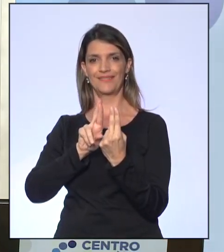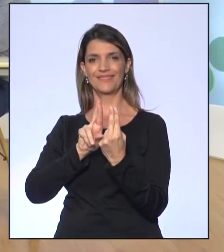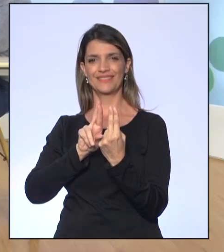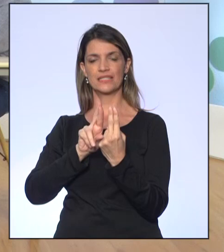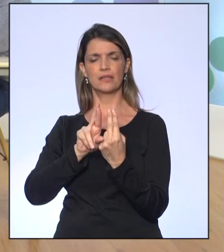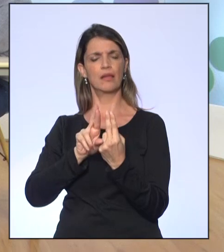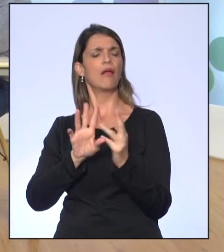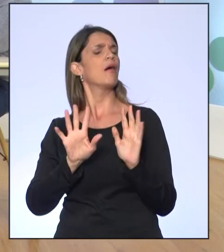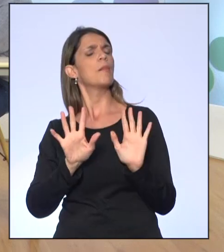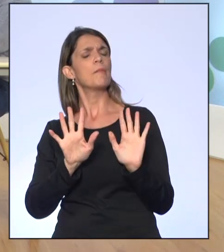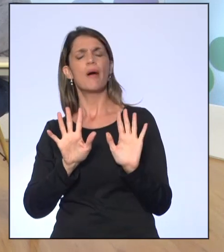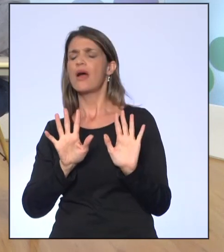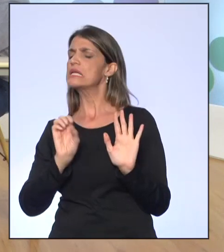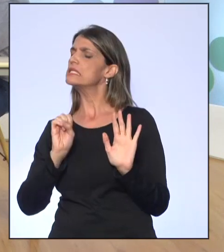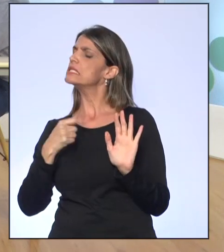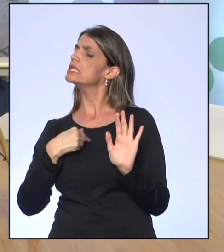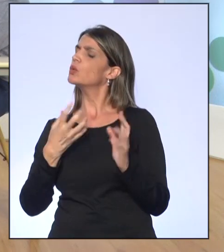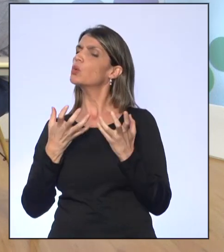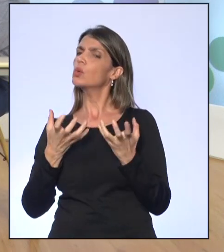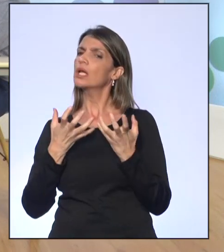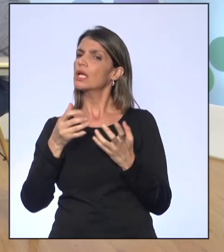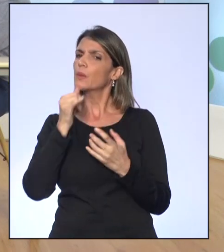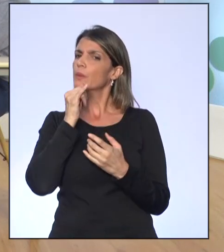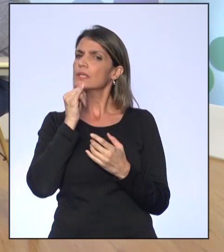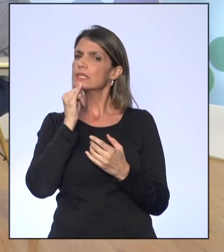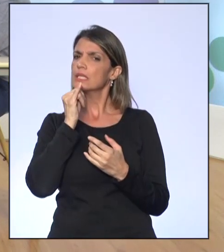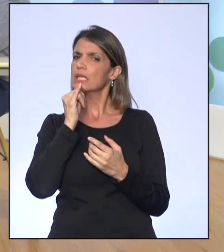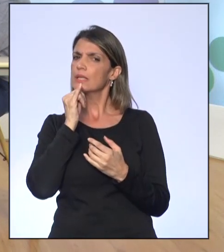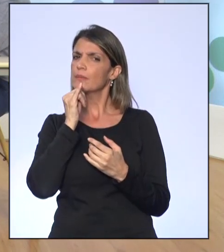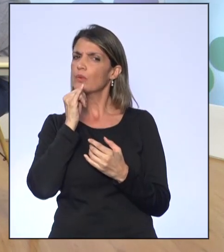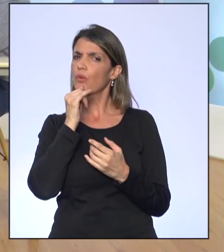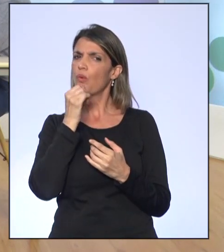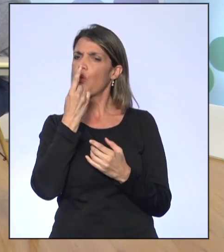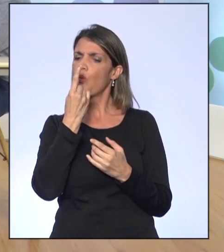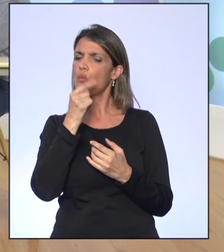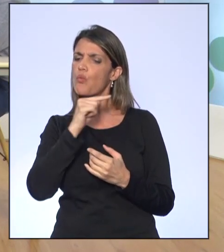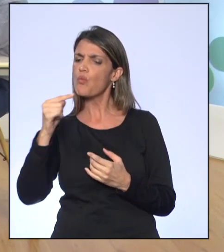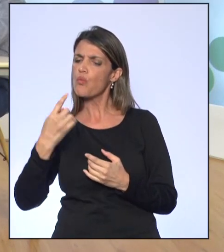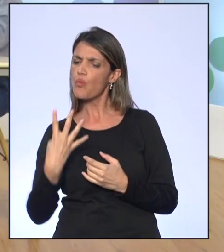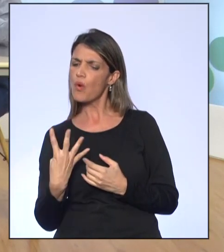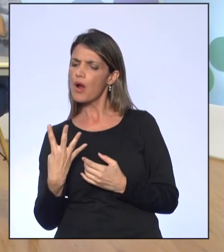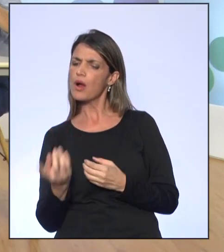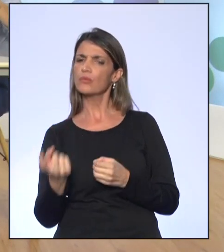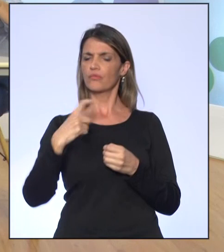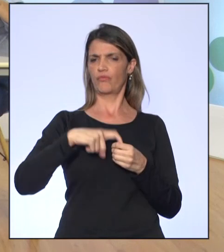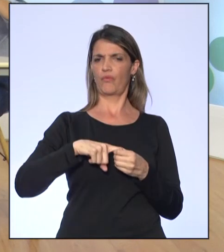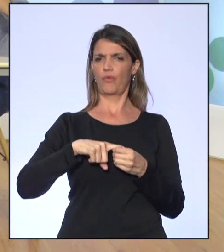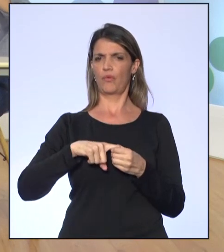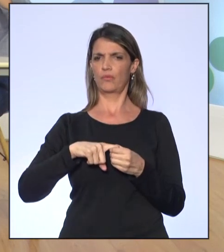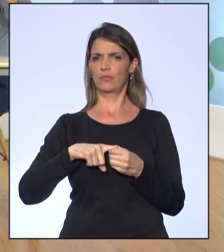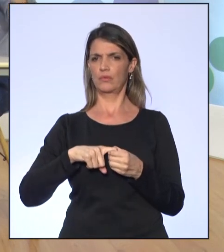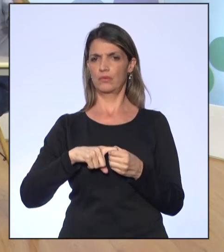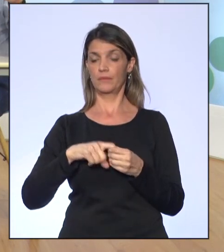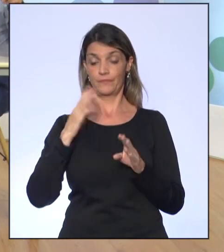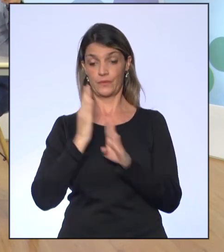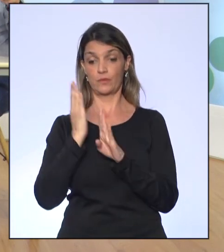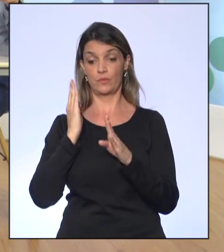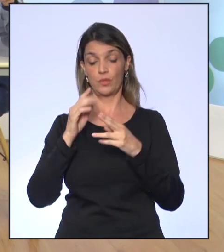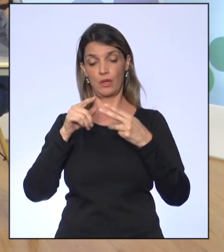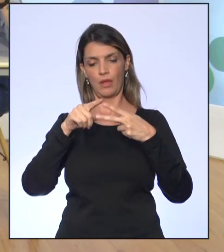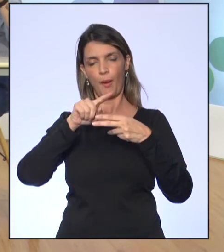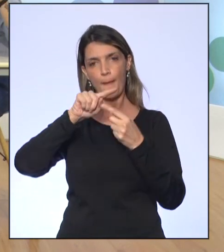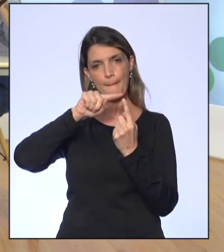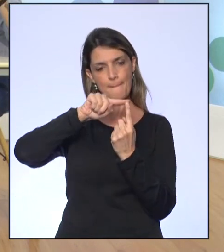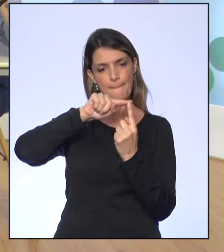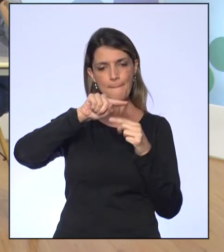quisesse descobrir, por exemplo, 1/4 de volta. 1/4 de volta? Porque nós descobrimos meia volta, não é